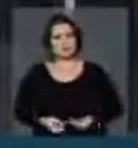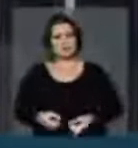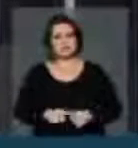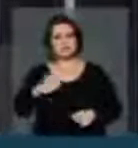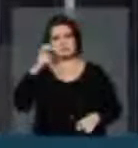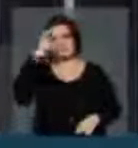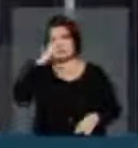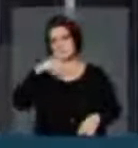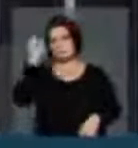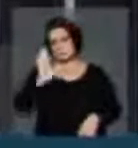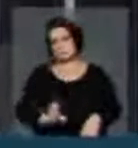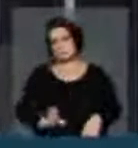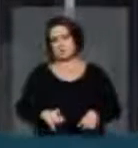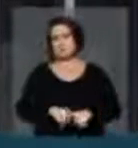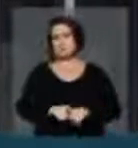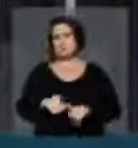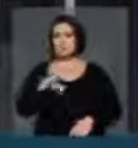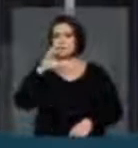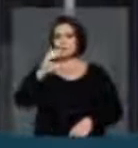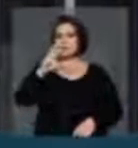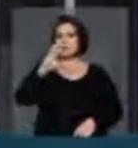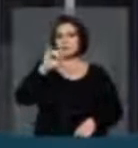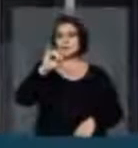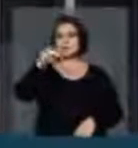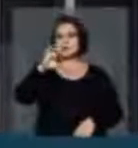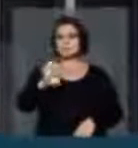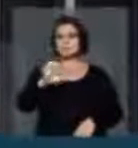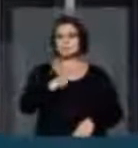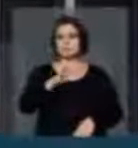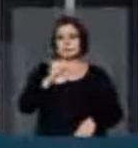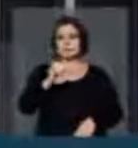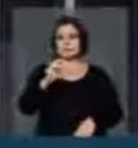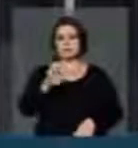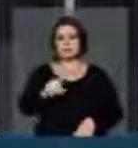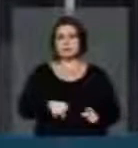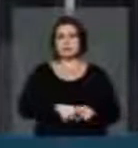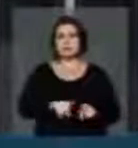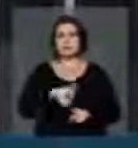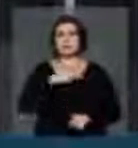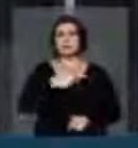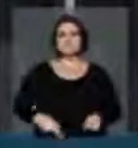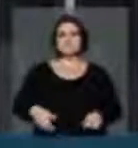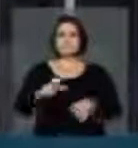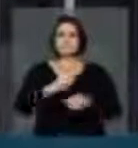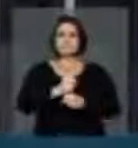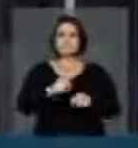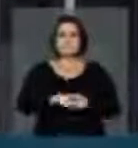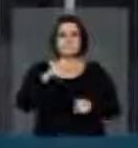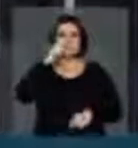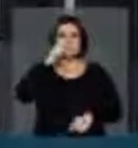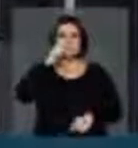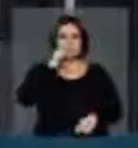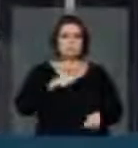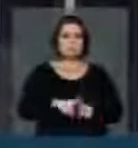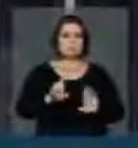país, para que crime eleitoral, corrupção eleitoral praticada pelo presidente do Tribunal de Contas do Estado de Alagoas